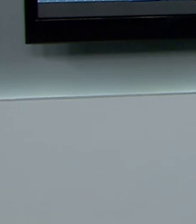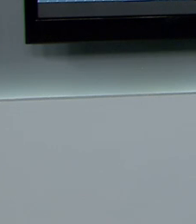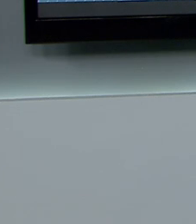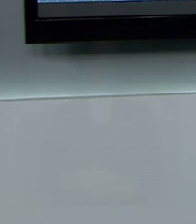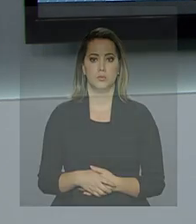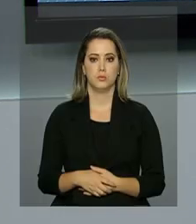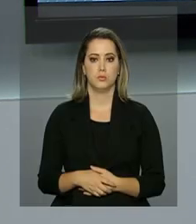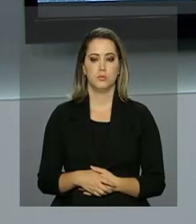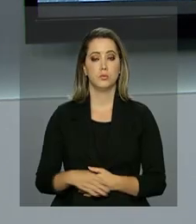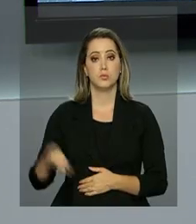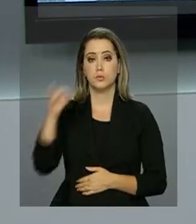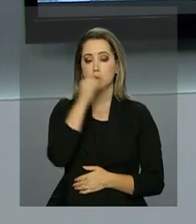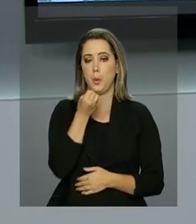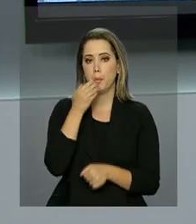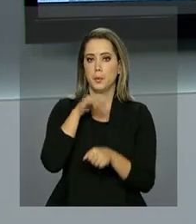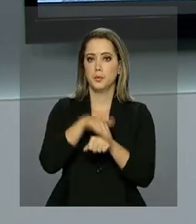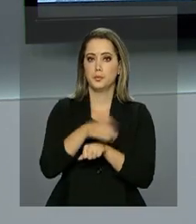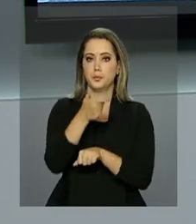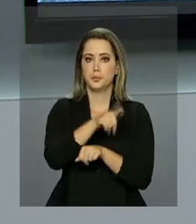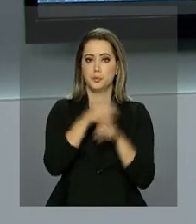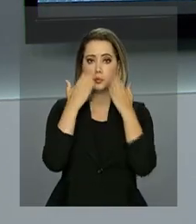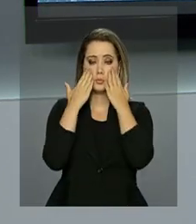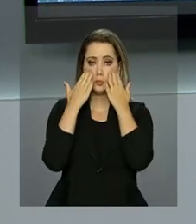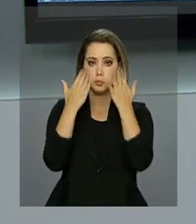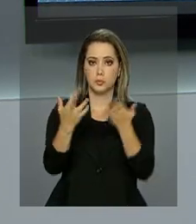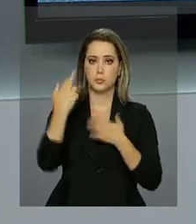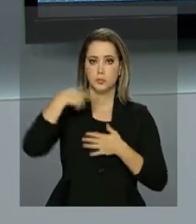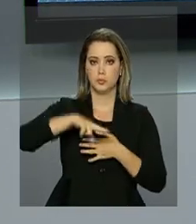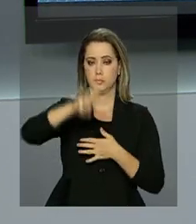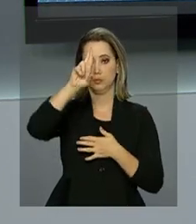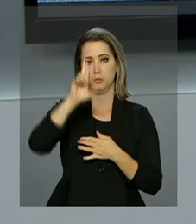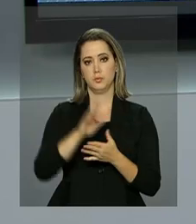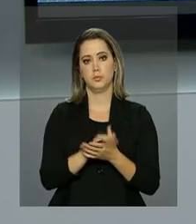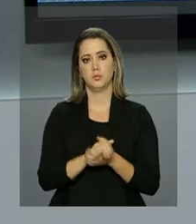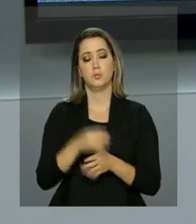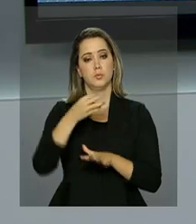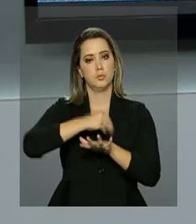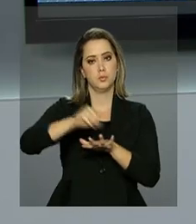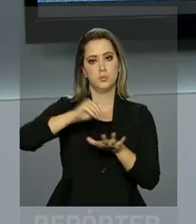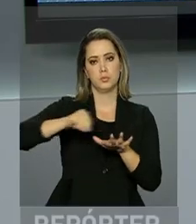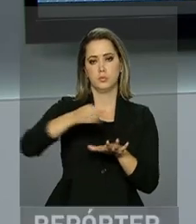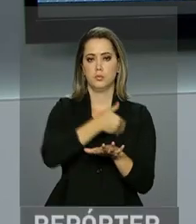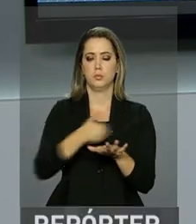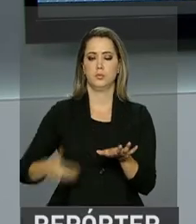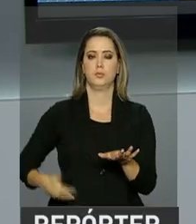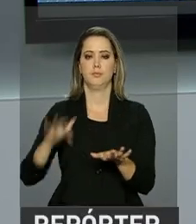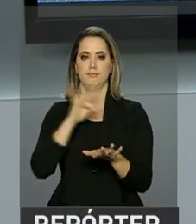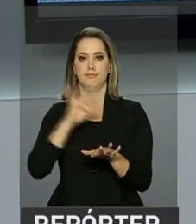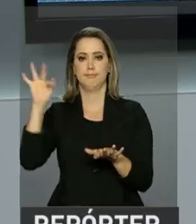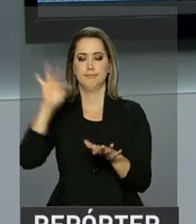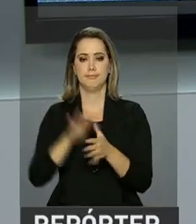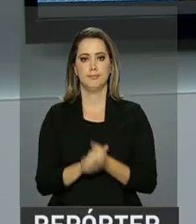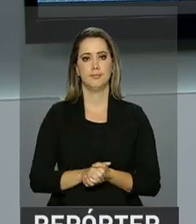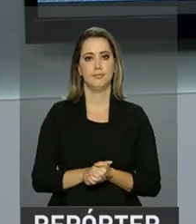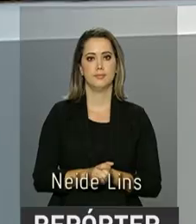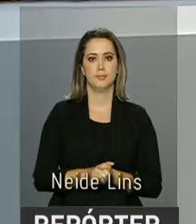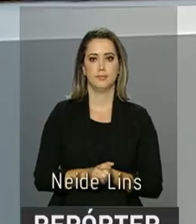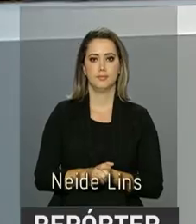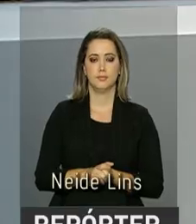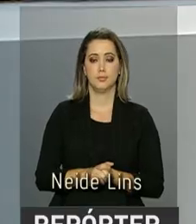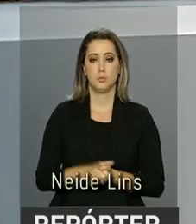olá boa noite estamos de volta com mais uma edição do repórter nbr e as notícias do governo federal